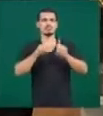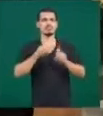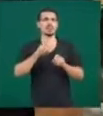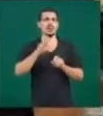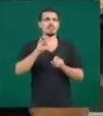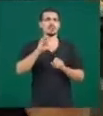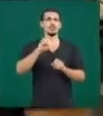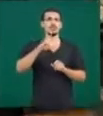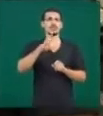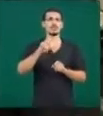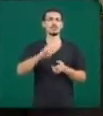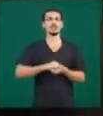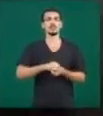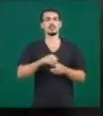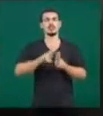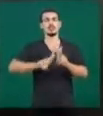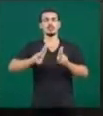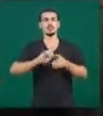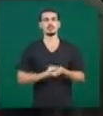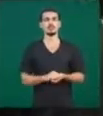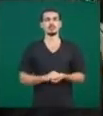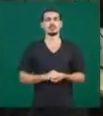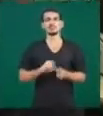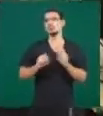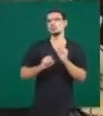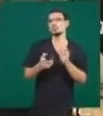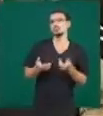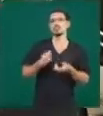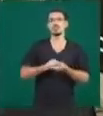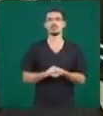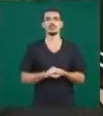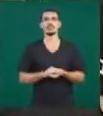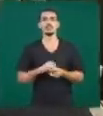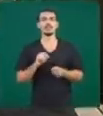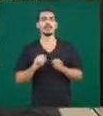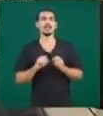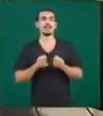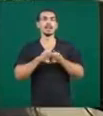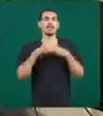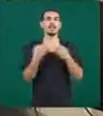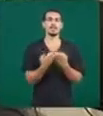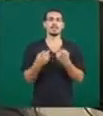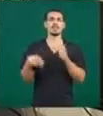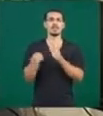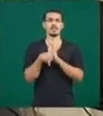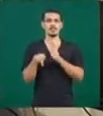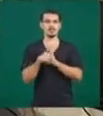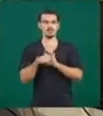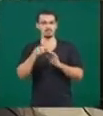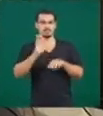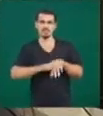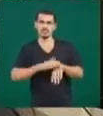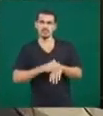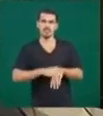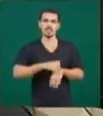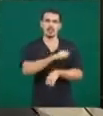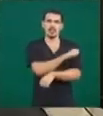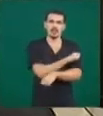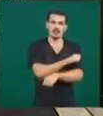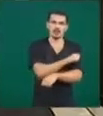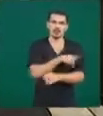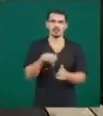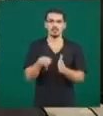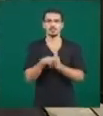essa competição Sumo Cup. É um evento realizado pelos próprios alunos aqui da faculdade, alunos do Laboratório